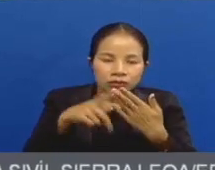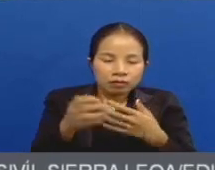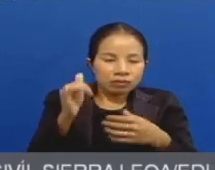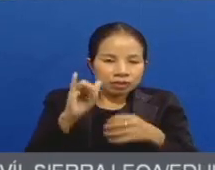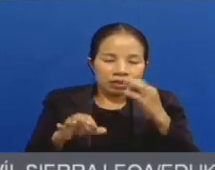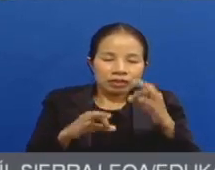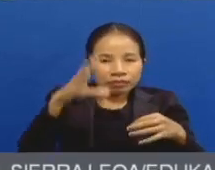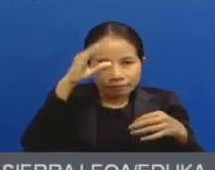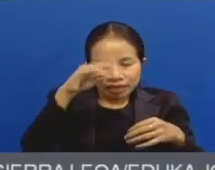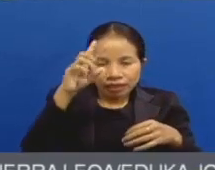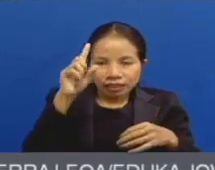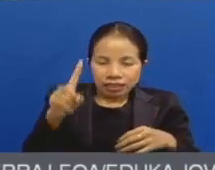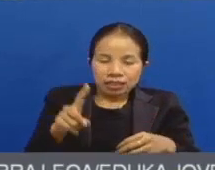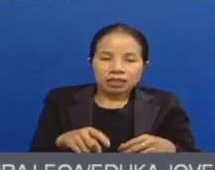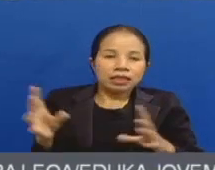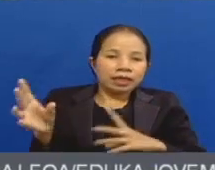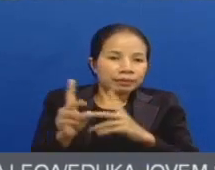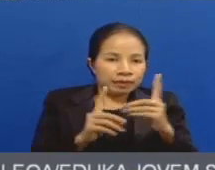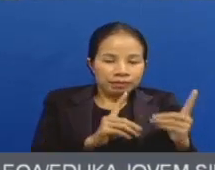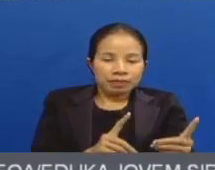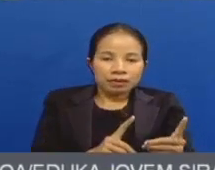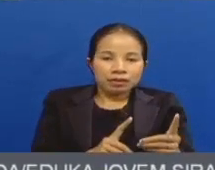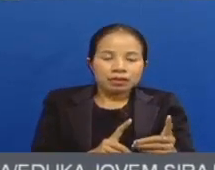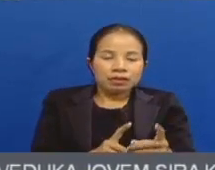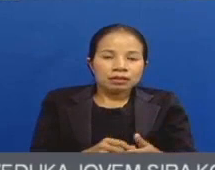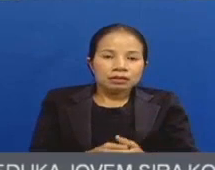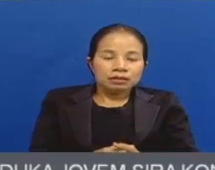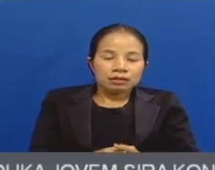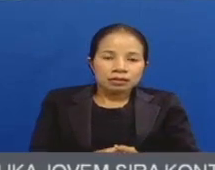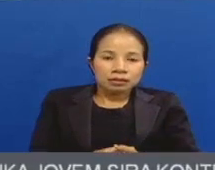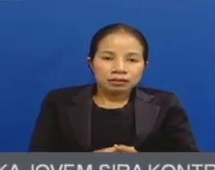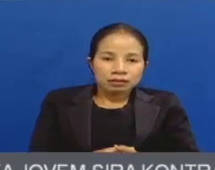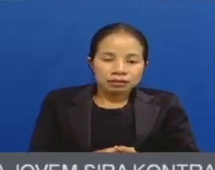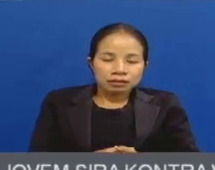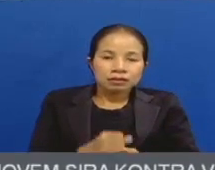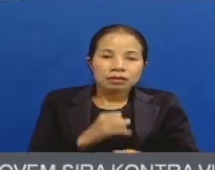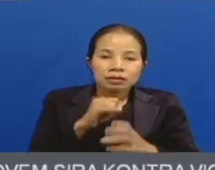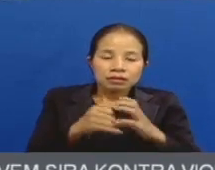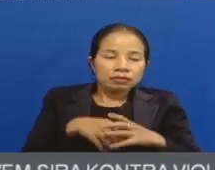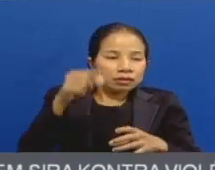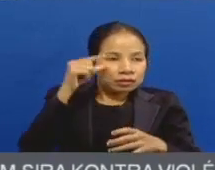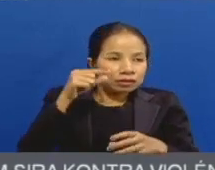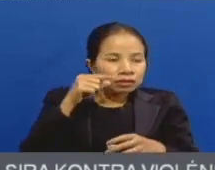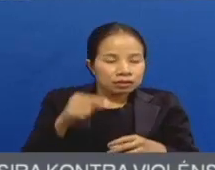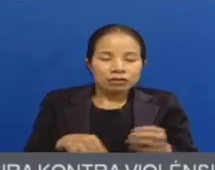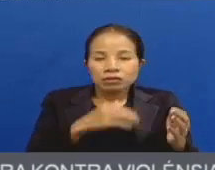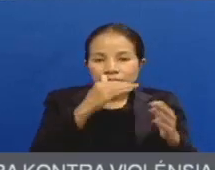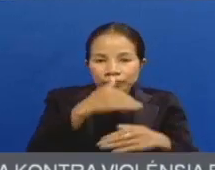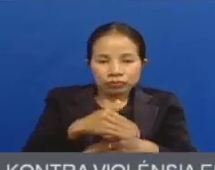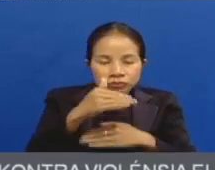caso iha mane ida nia adopta gender mainstreaming ka abordagem integrado gênero iha ninia